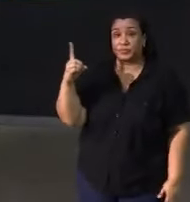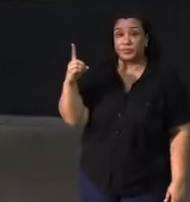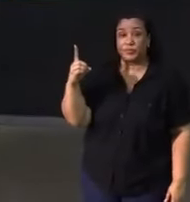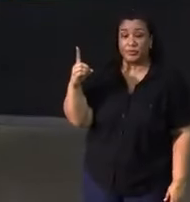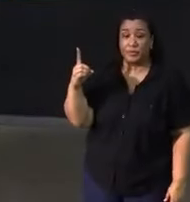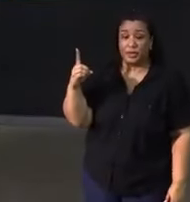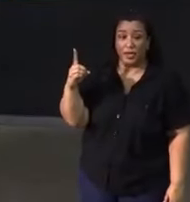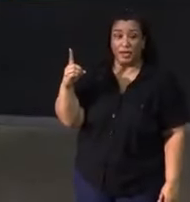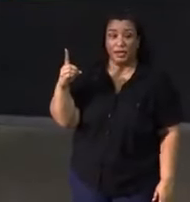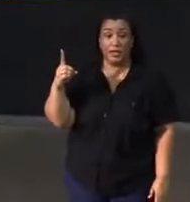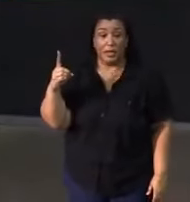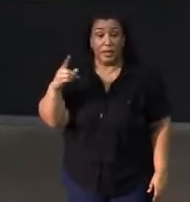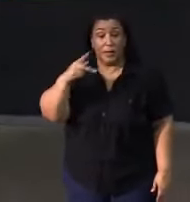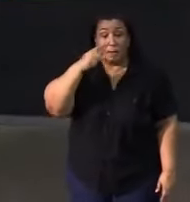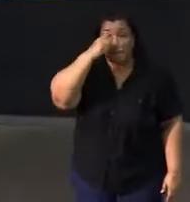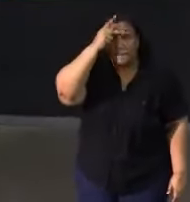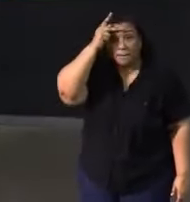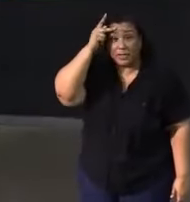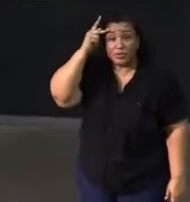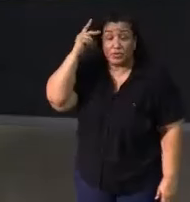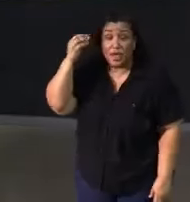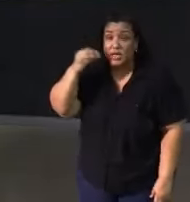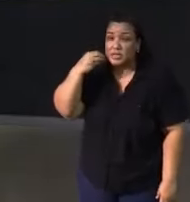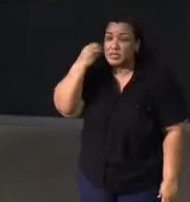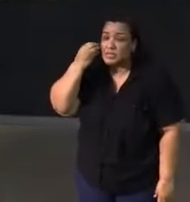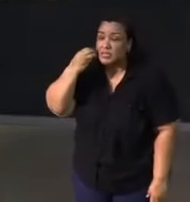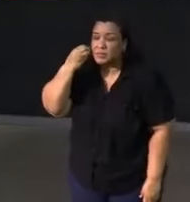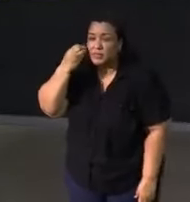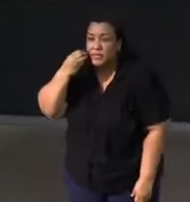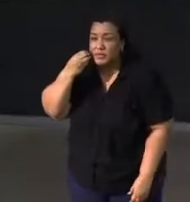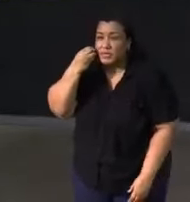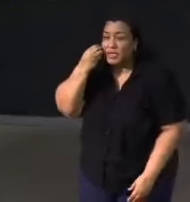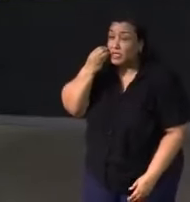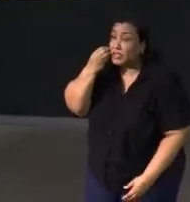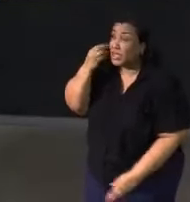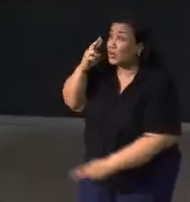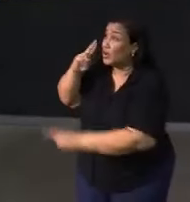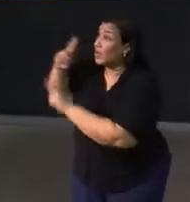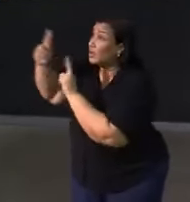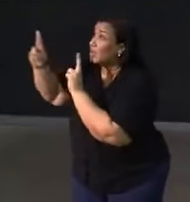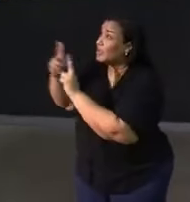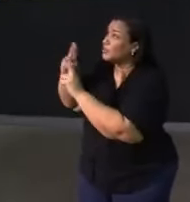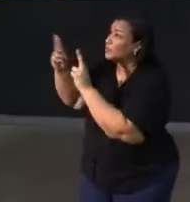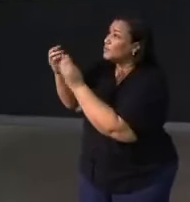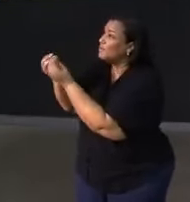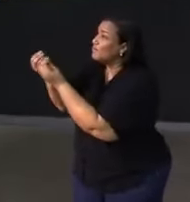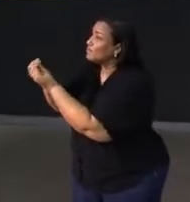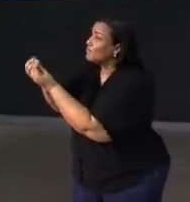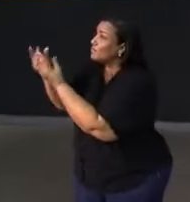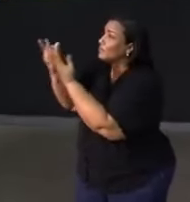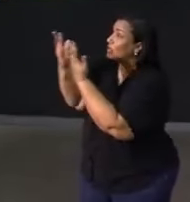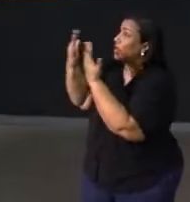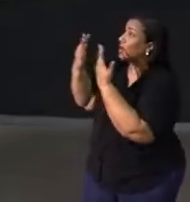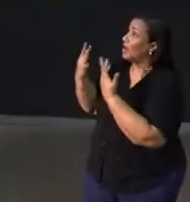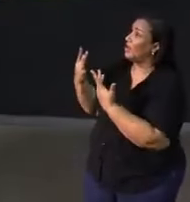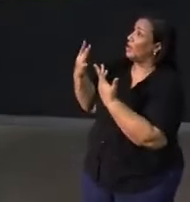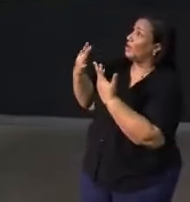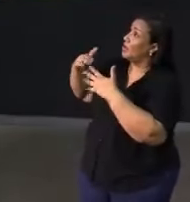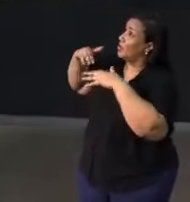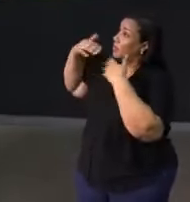foram personagens bíblicos que experimentaram coisas extraordinárias. Eles provaram